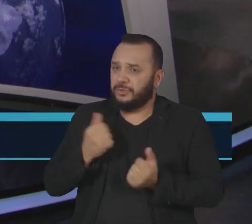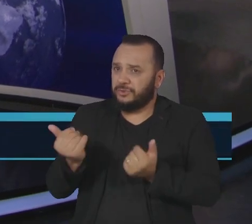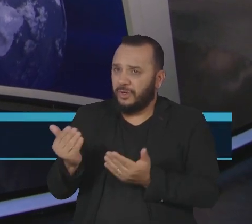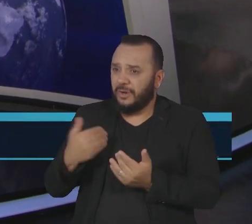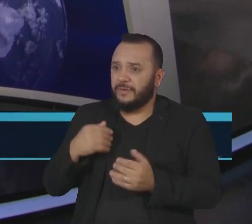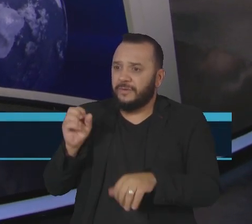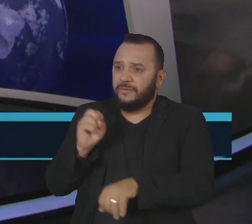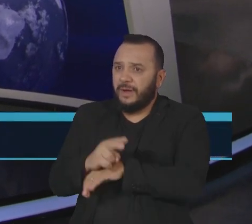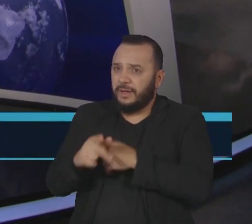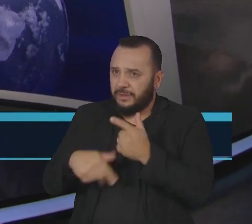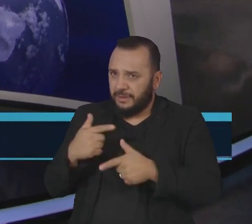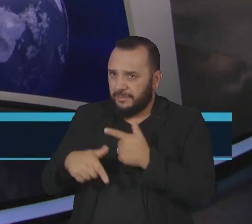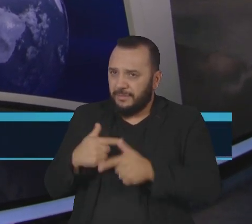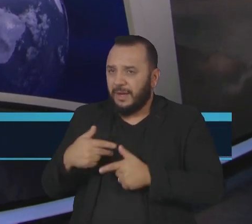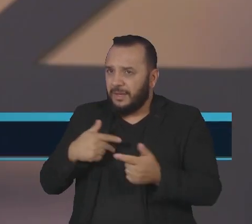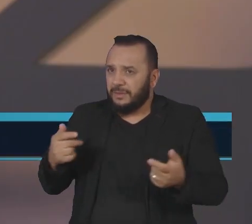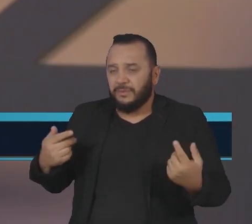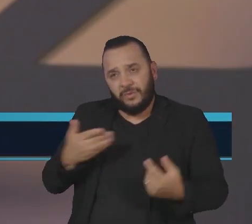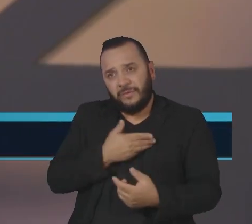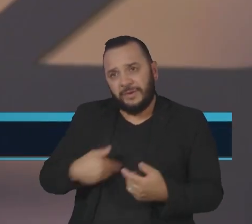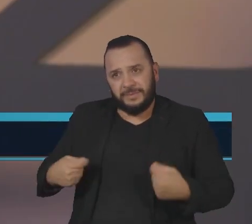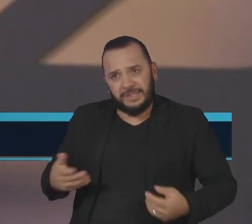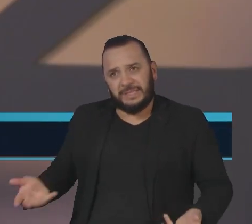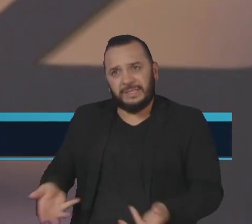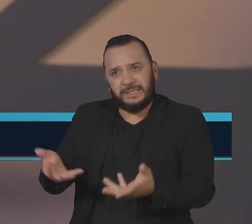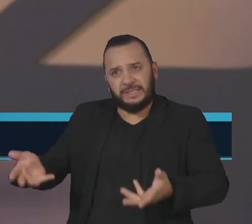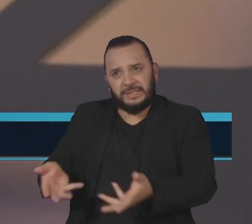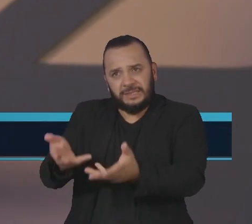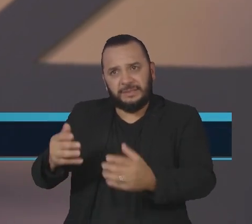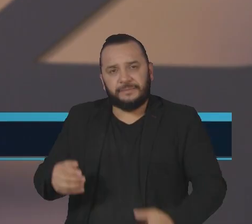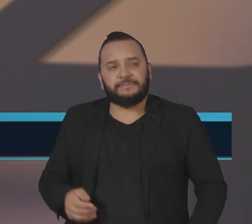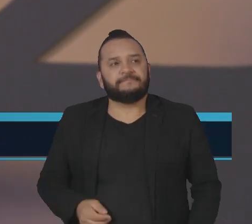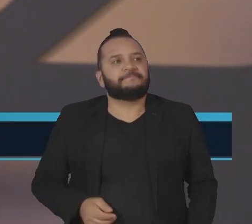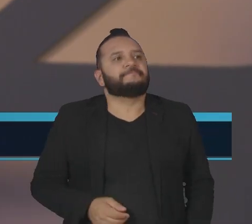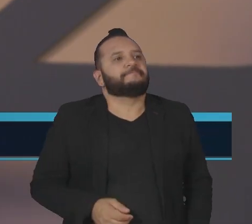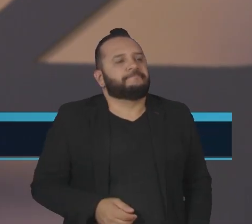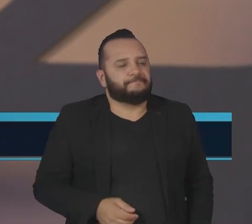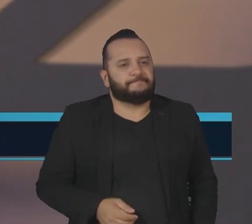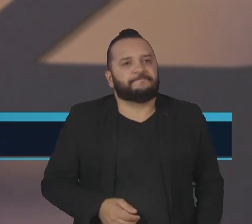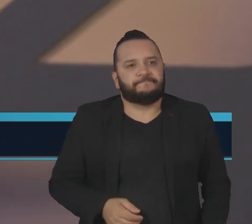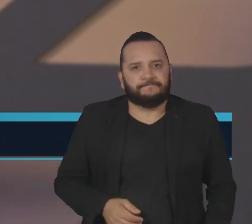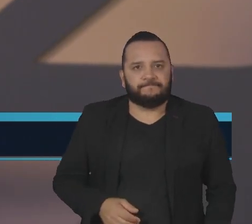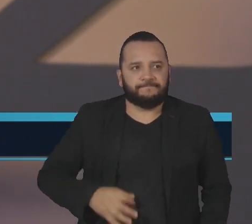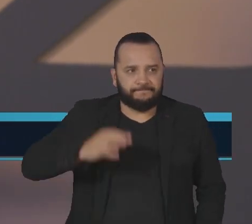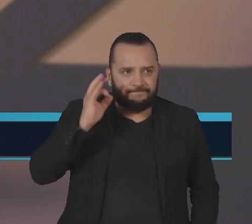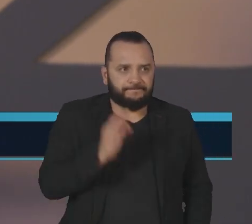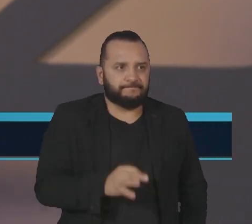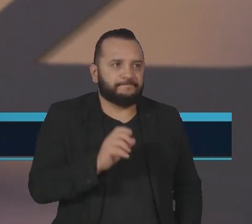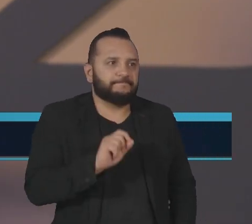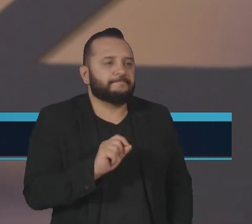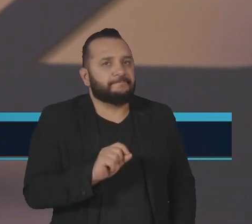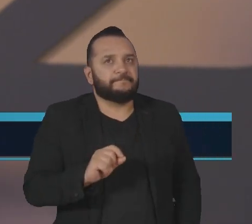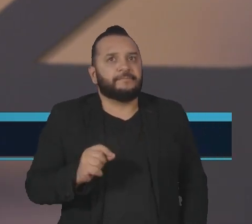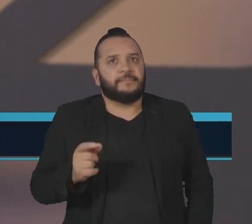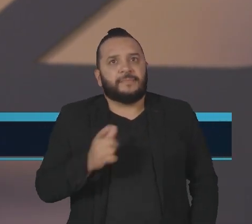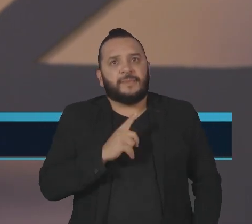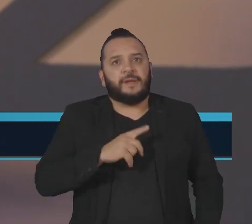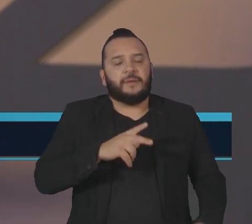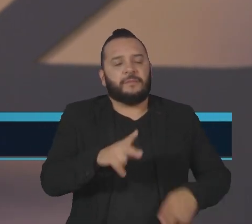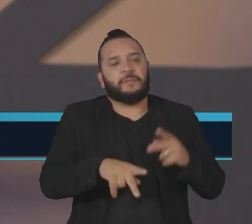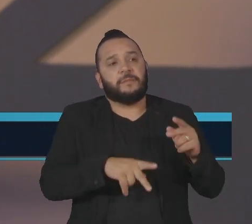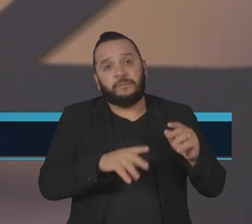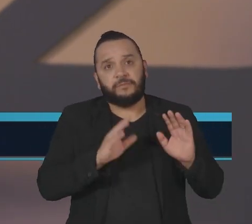mercado de trabalho? Com certeza, Karen. Acho que a gente agora estaria vivendo um boom populacional que não está